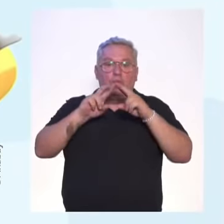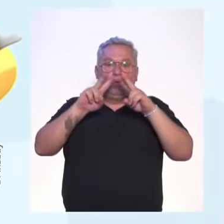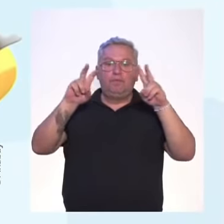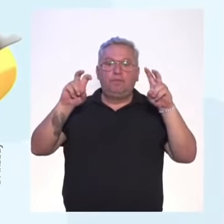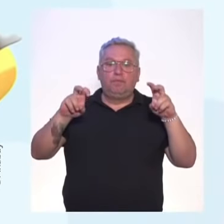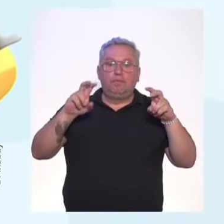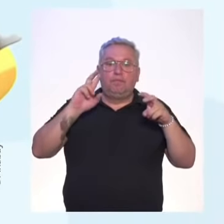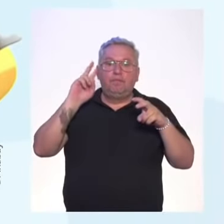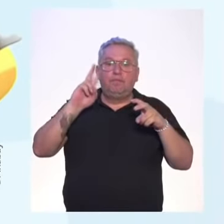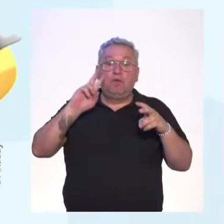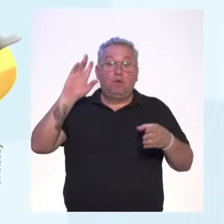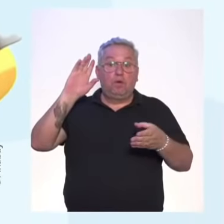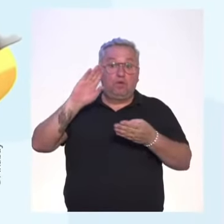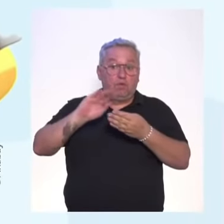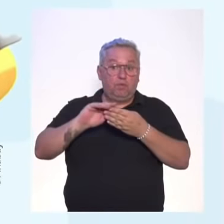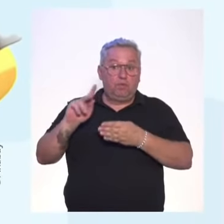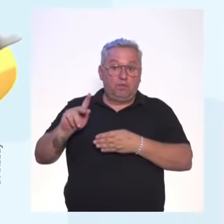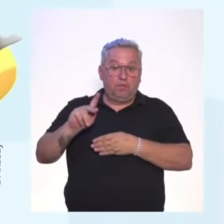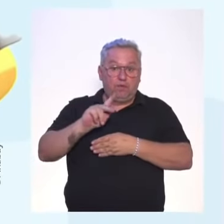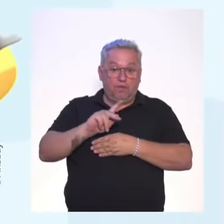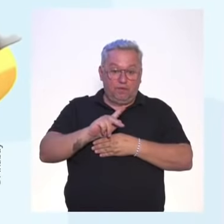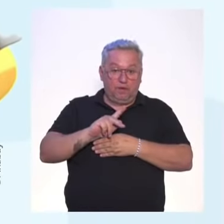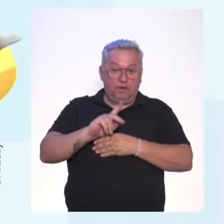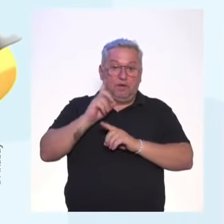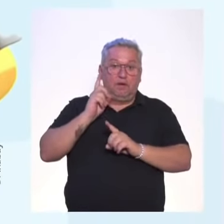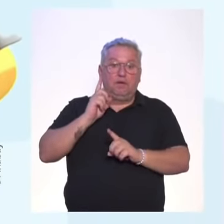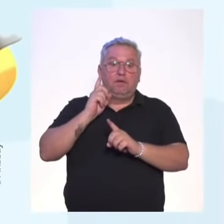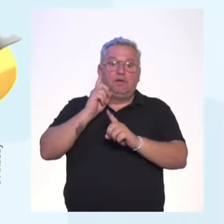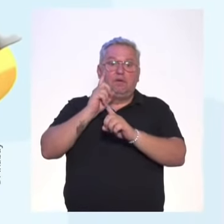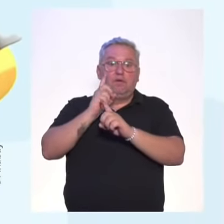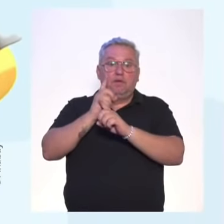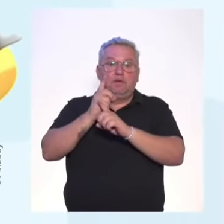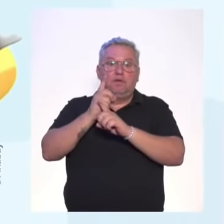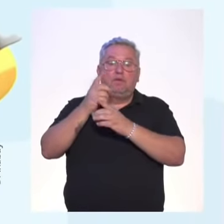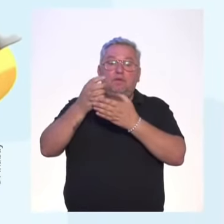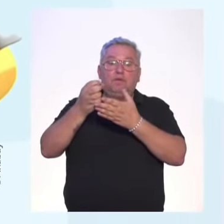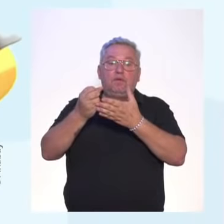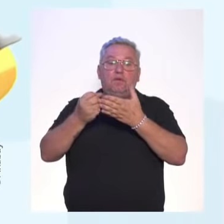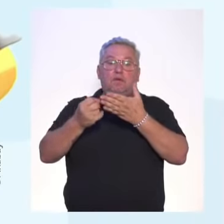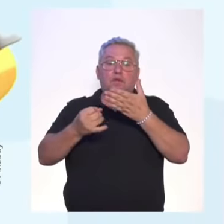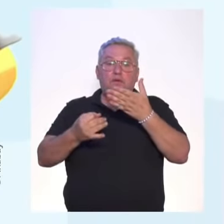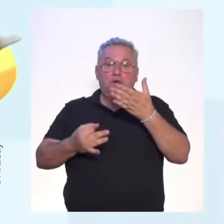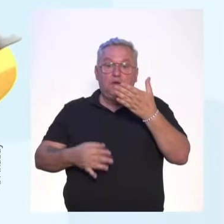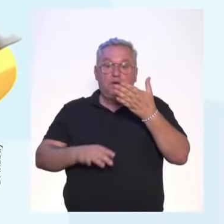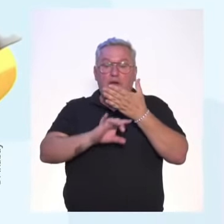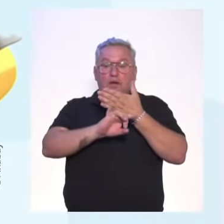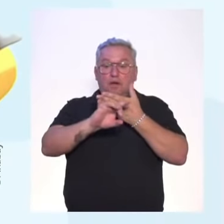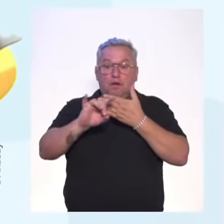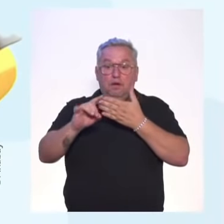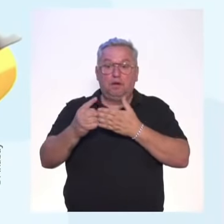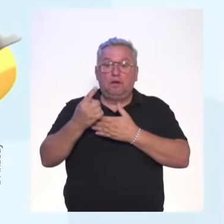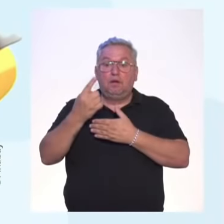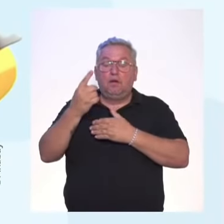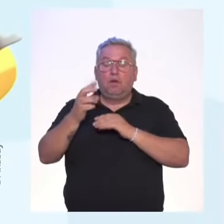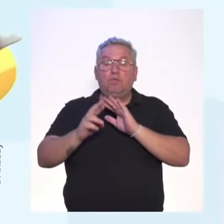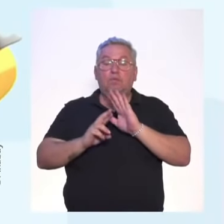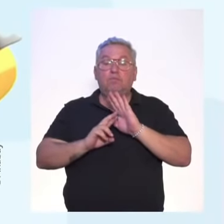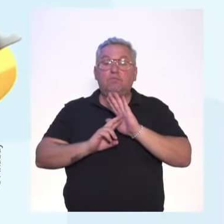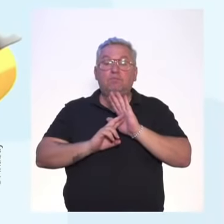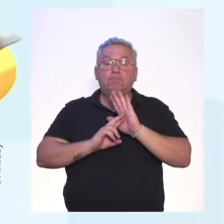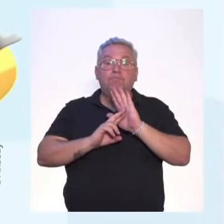frases a seguir retiradas do resumo que o professor fez e dos e como é que nós já temos aqui